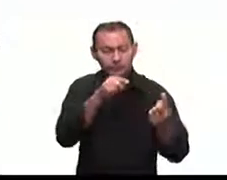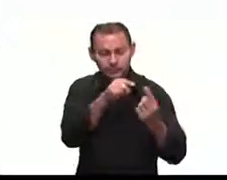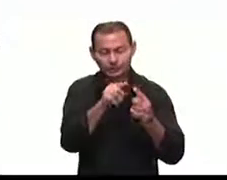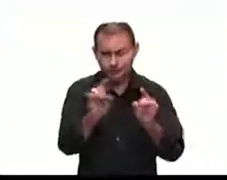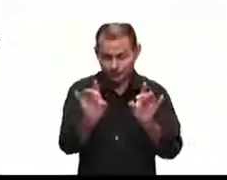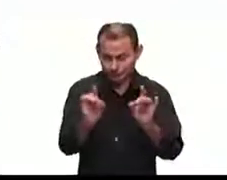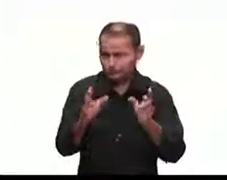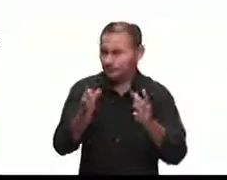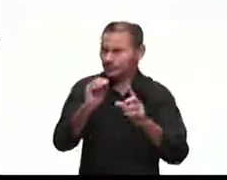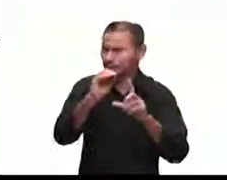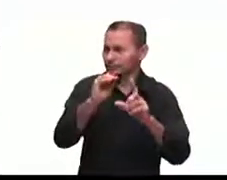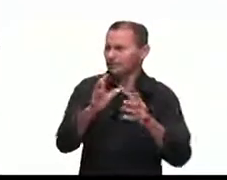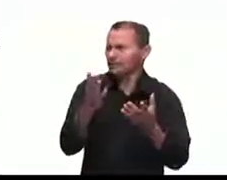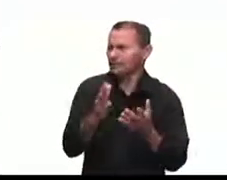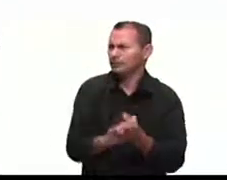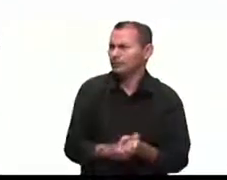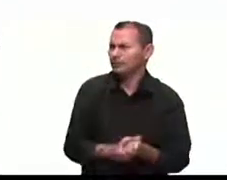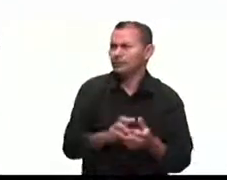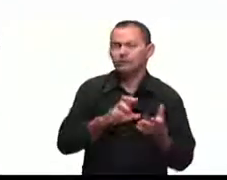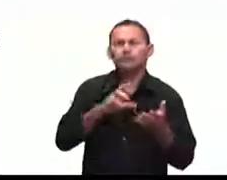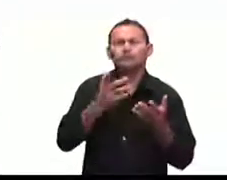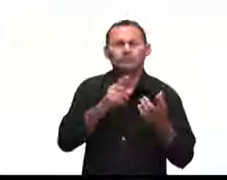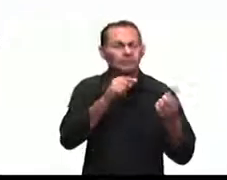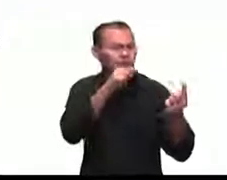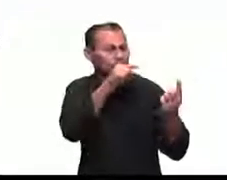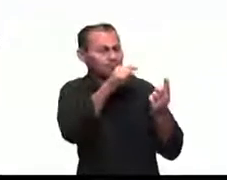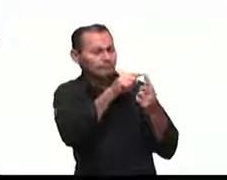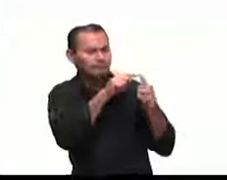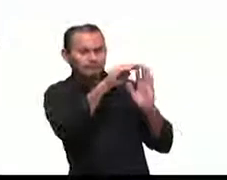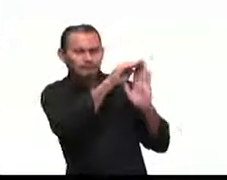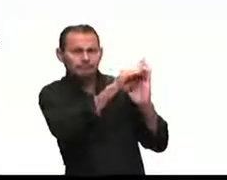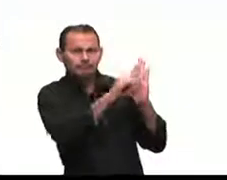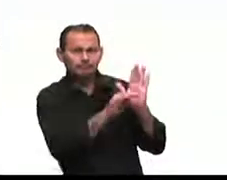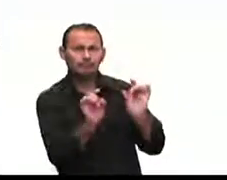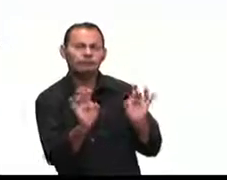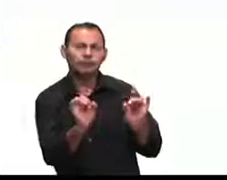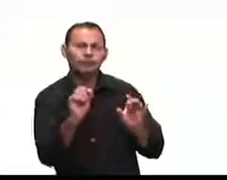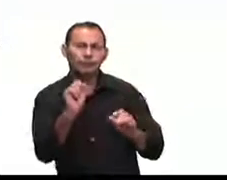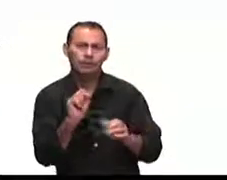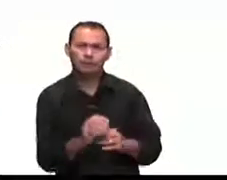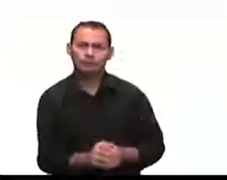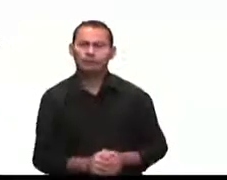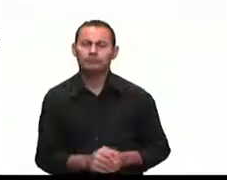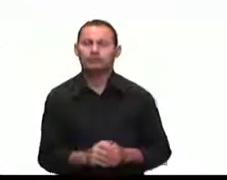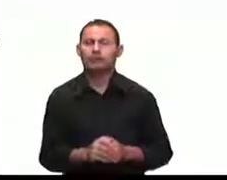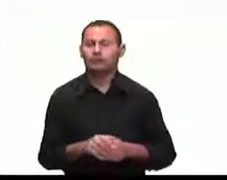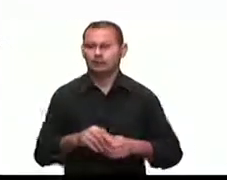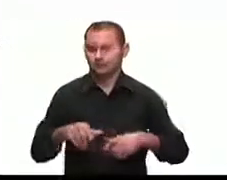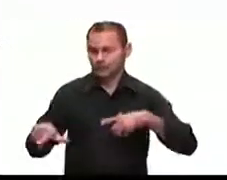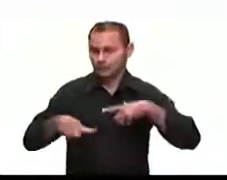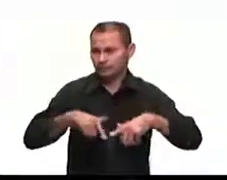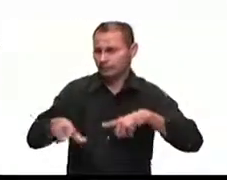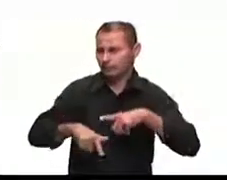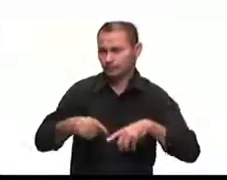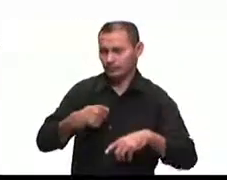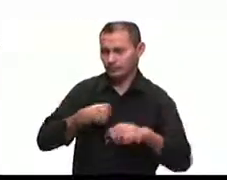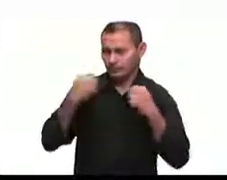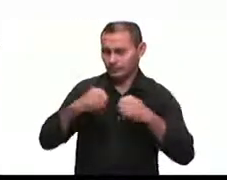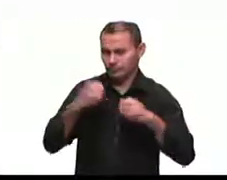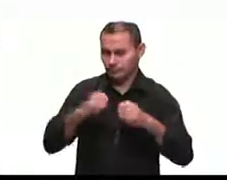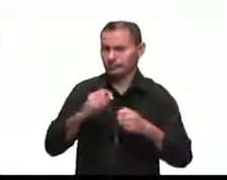específicos. Então, o que vem a ser esses objetivos específicos? São aquelas atividades que eu